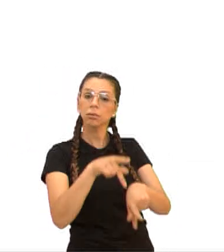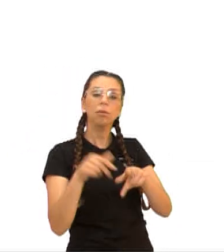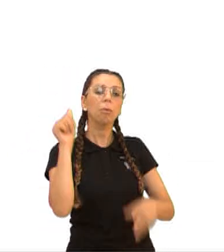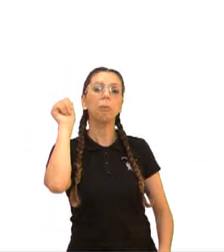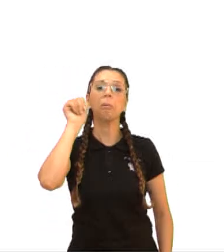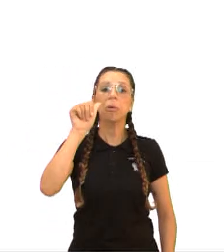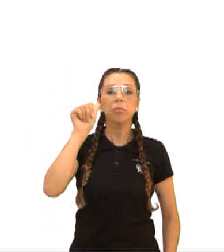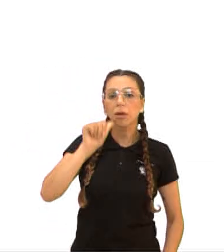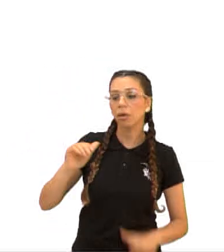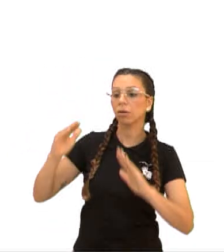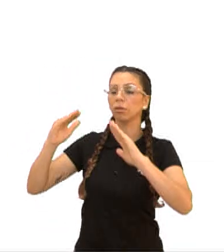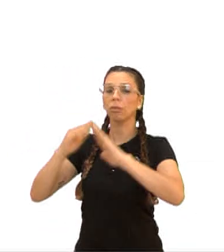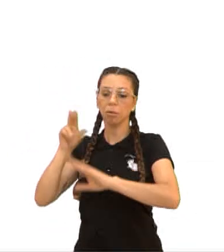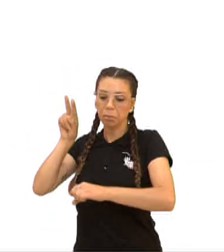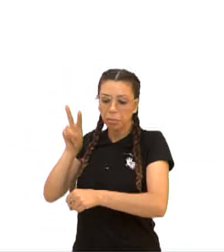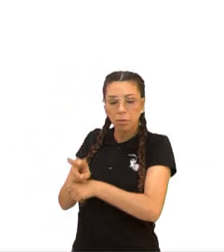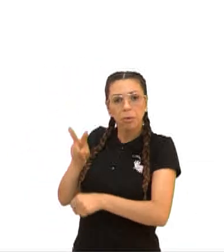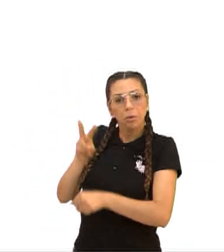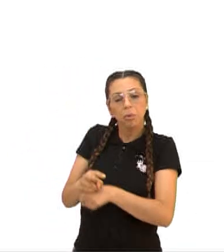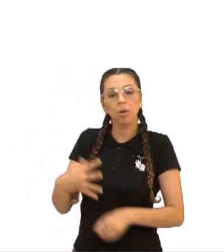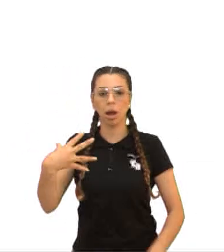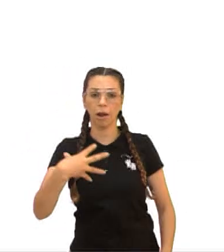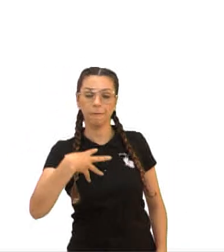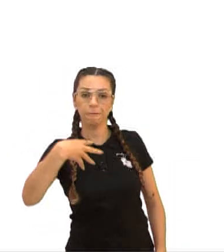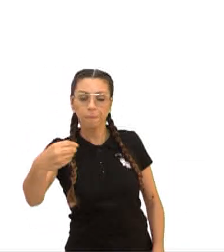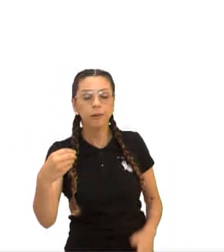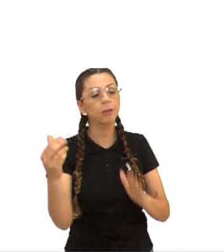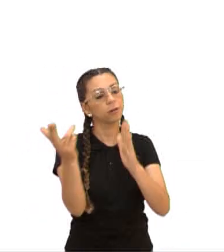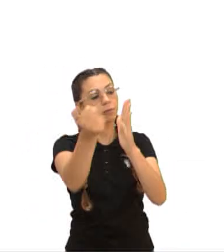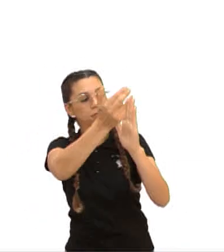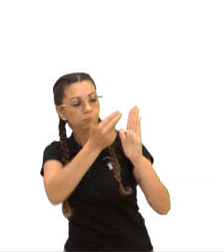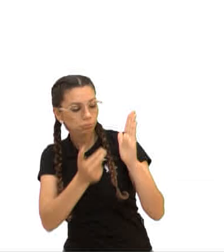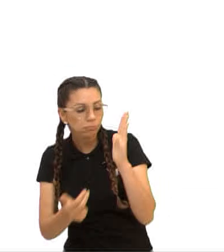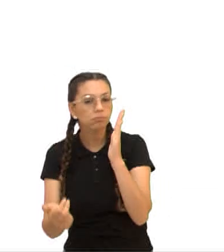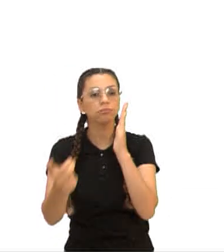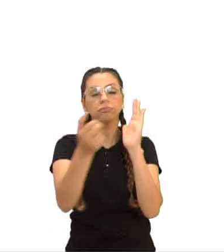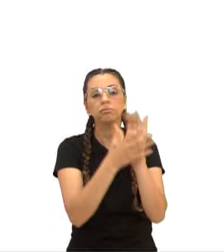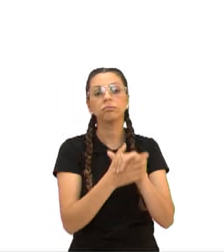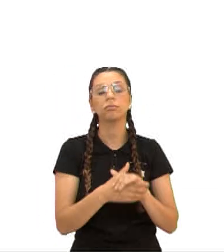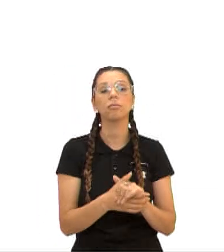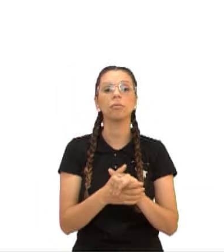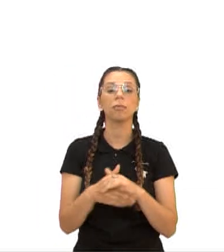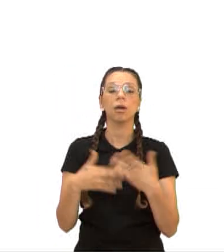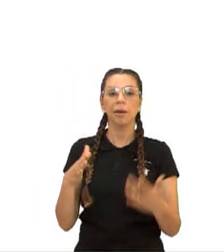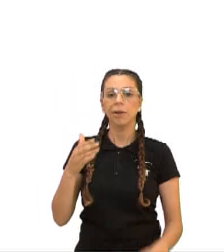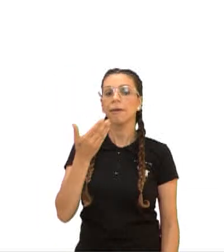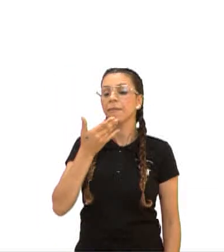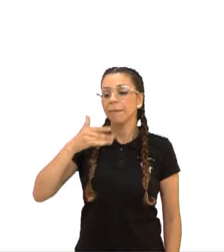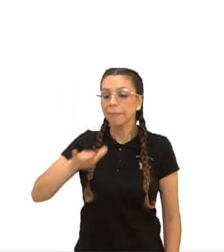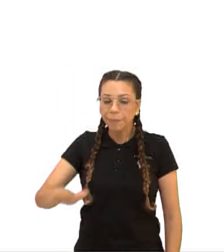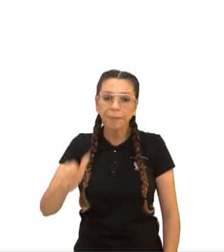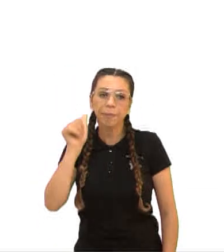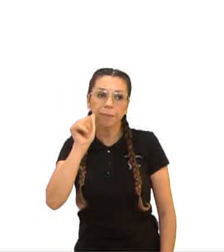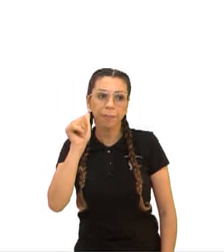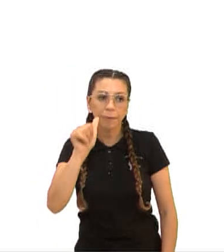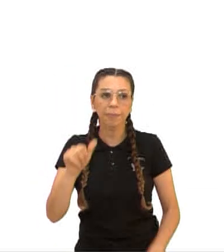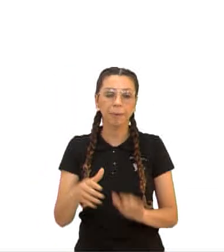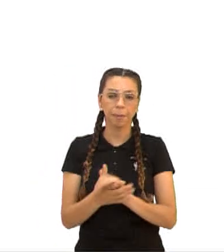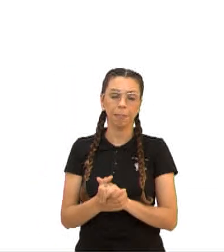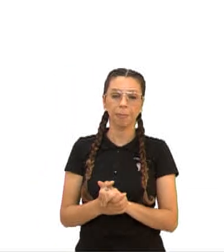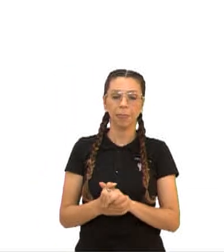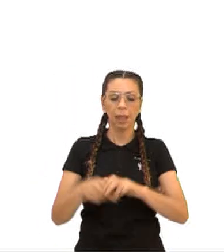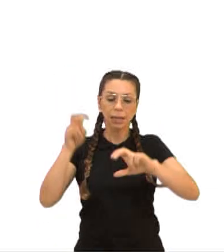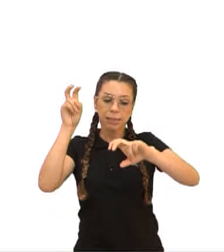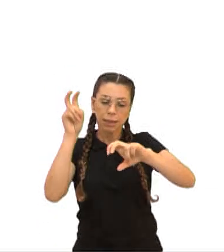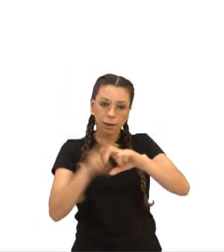mulher do lar, tudo também. A sua filha foi muito dos seus temas, né? A menina pequena em uma poltrona azul é uma de